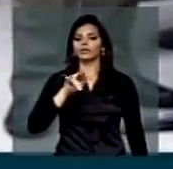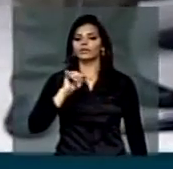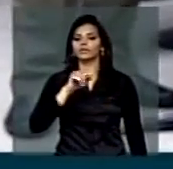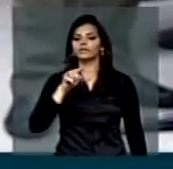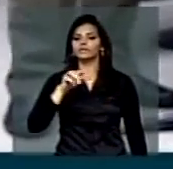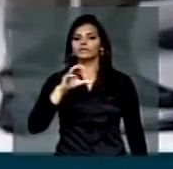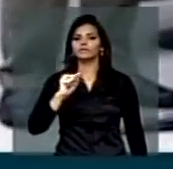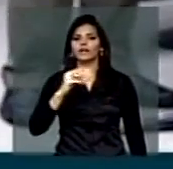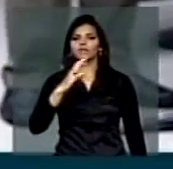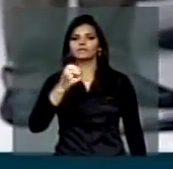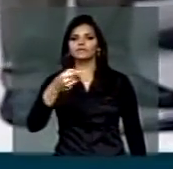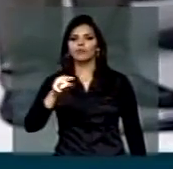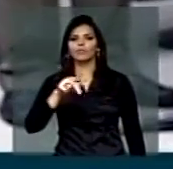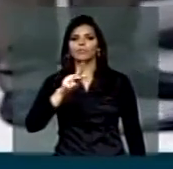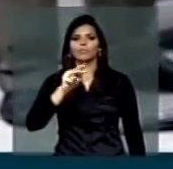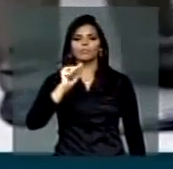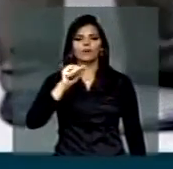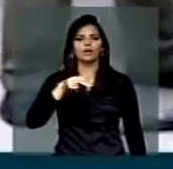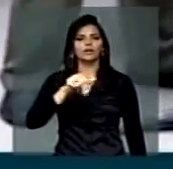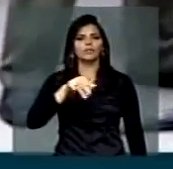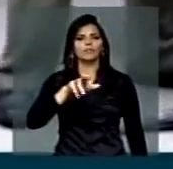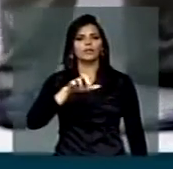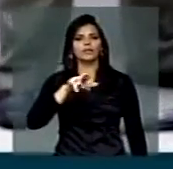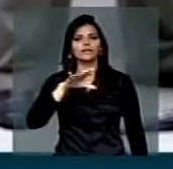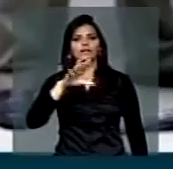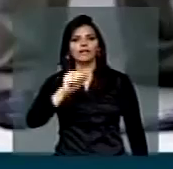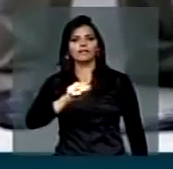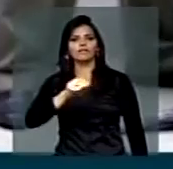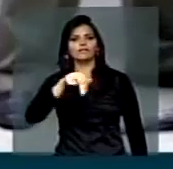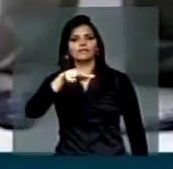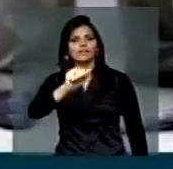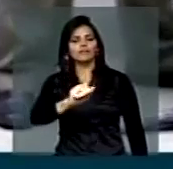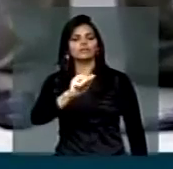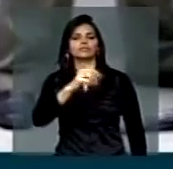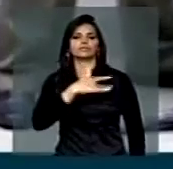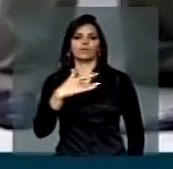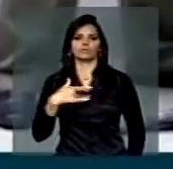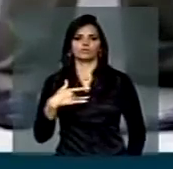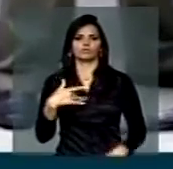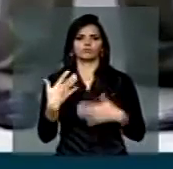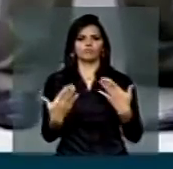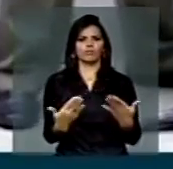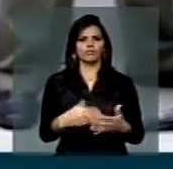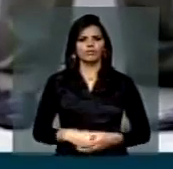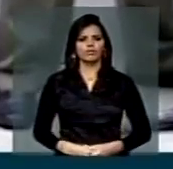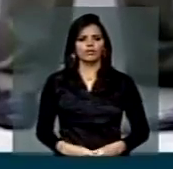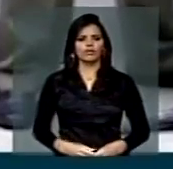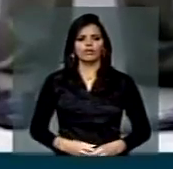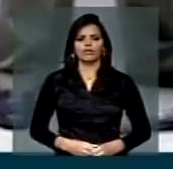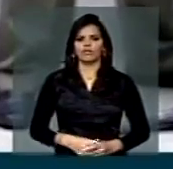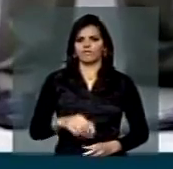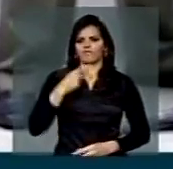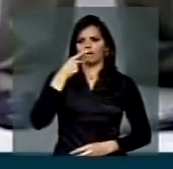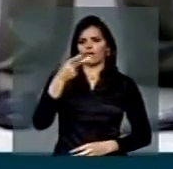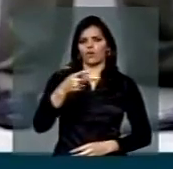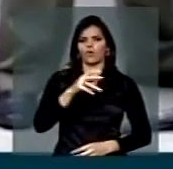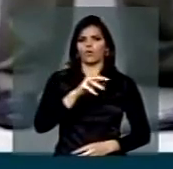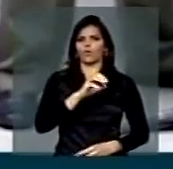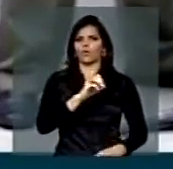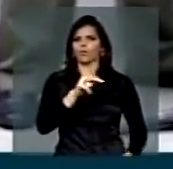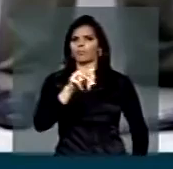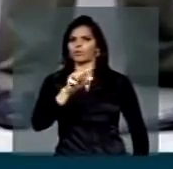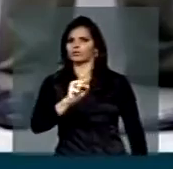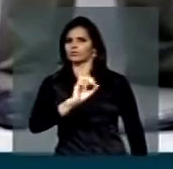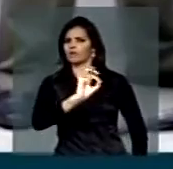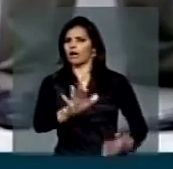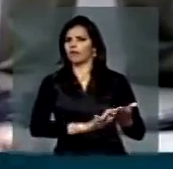pelo deputado do seu partido, que nós respeitamos, o deputado Caiado, é que não foi com a OPAS. Então, mentiram para